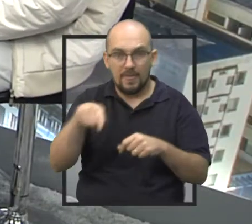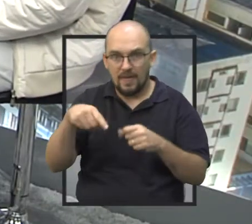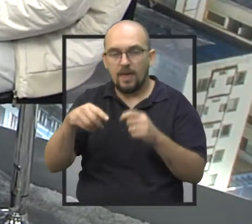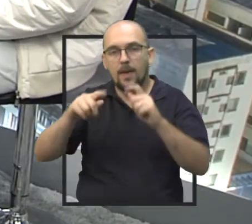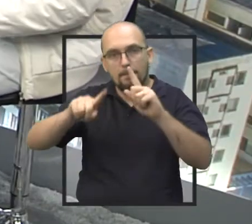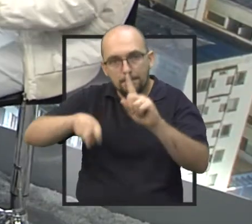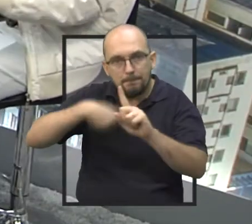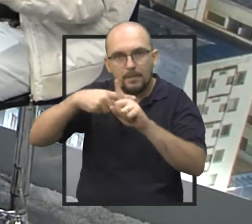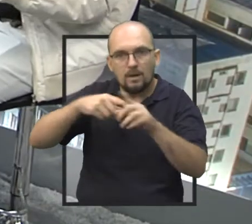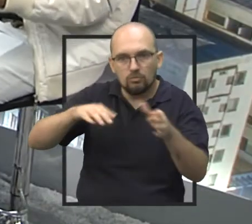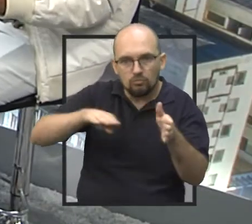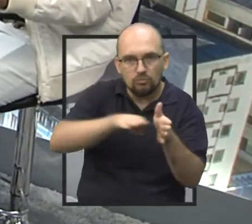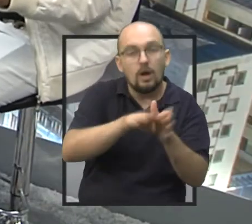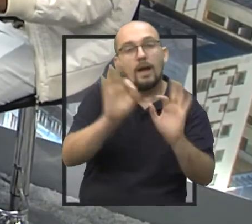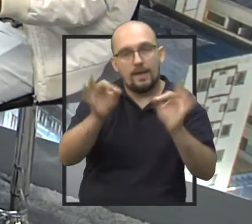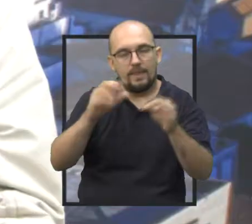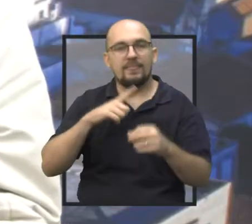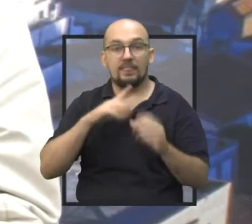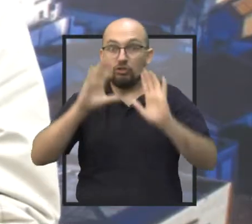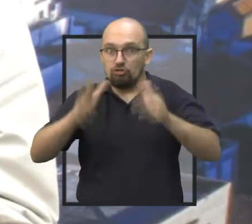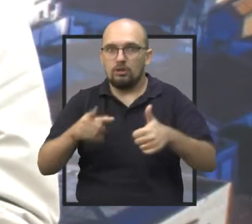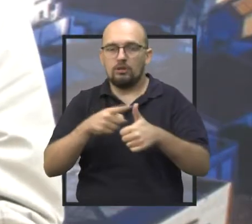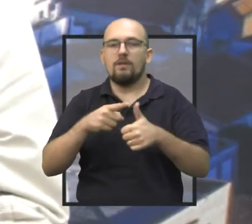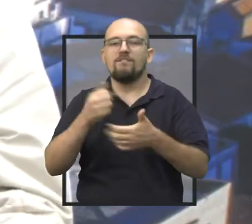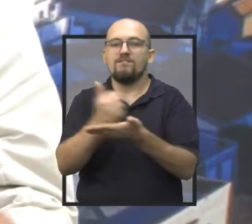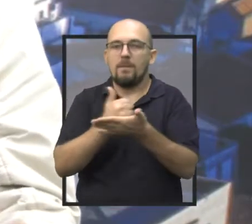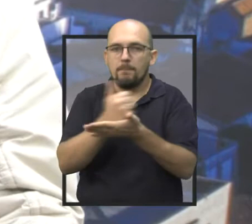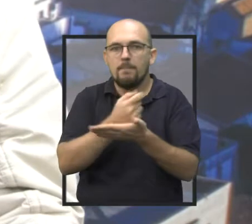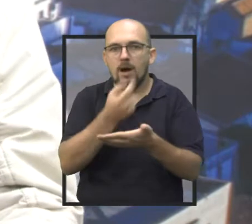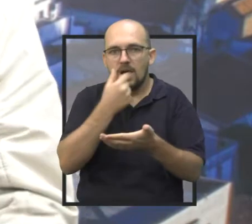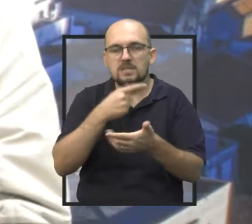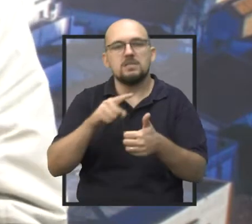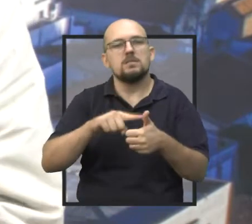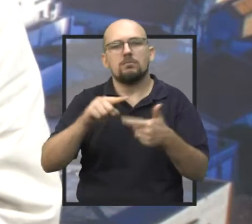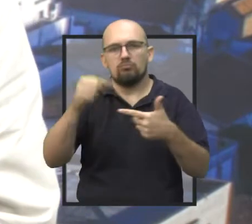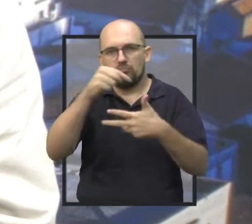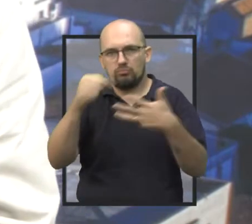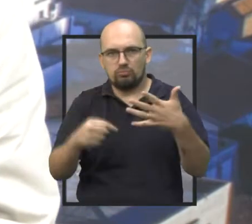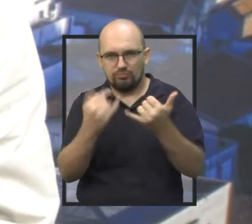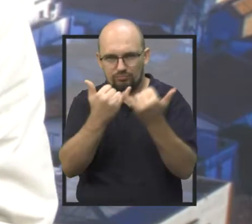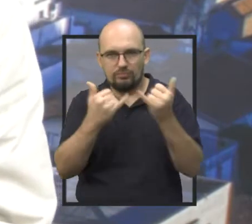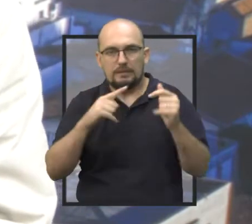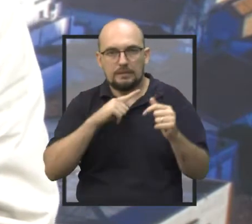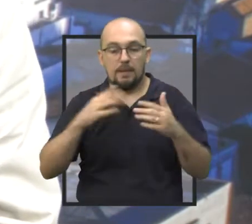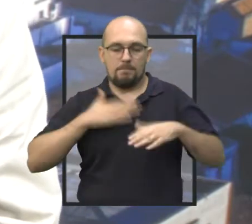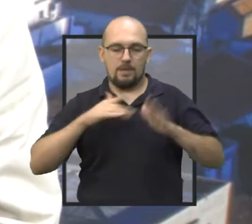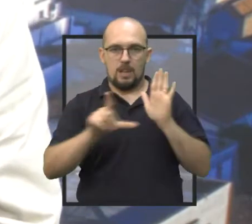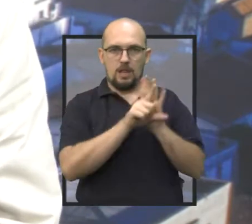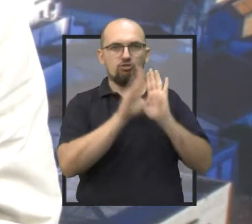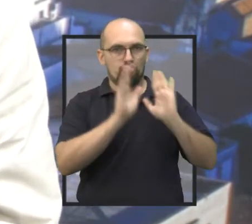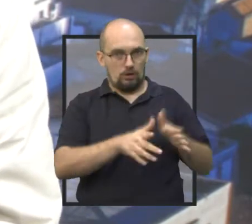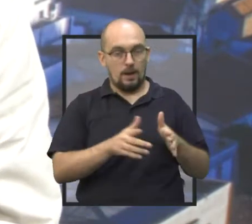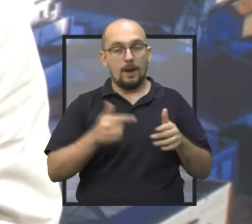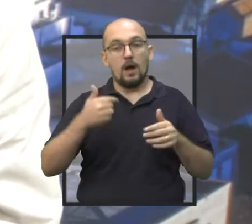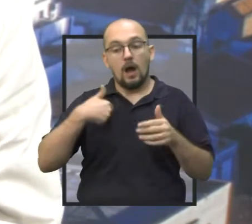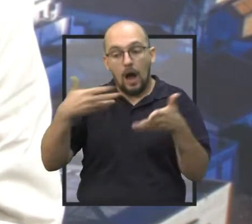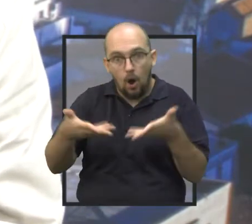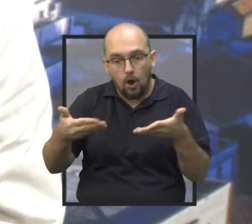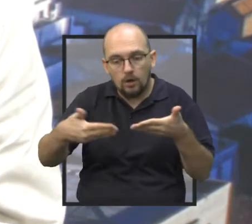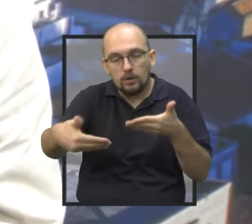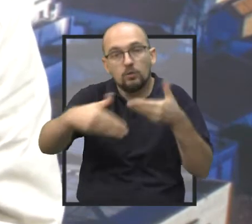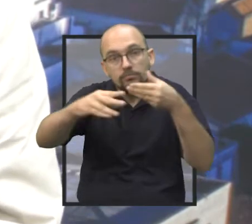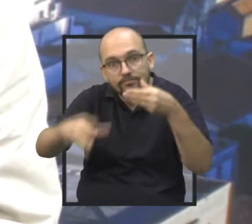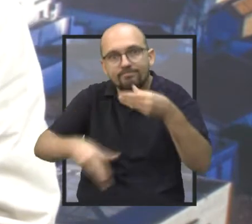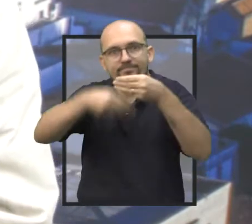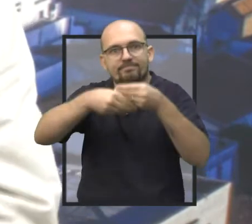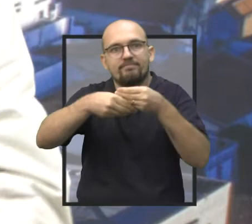de estacionamento. É porque já existe farmácia, drogaria similar, que é uma lei da minha autoria e que agora nós estamos entrando com essa emenda para